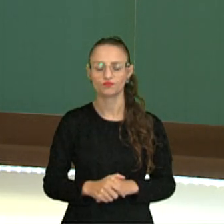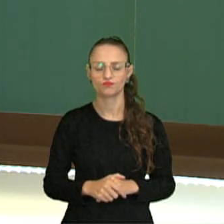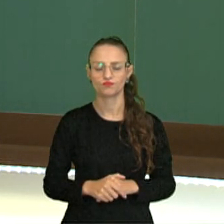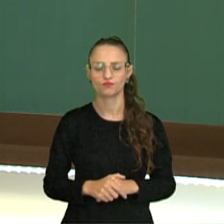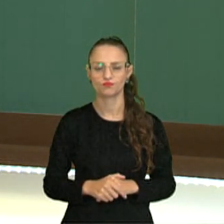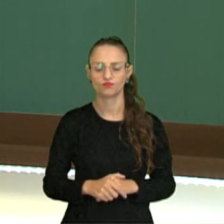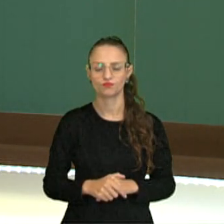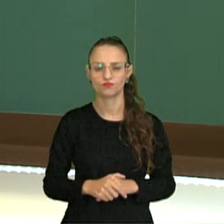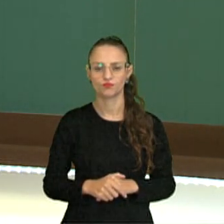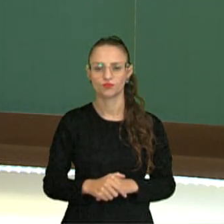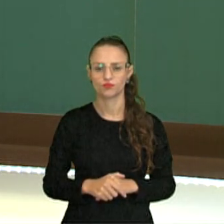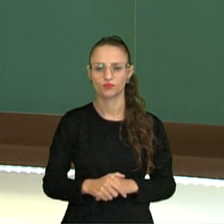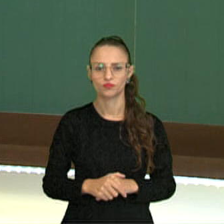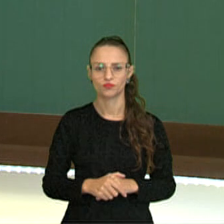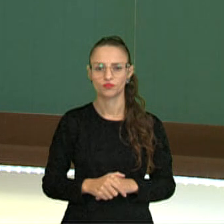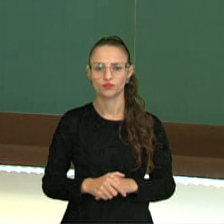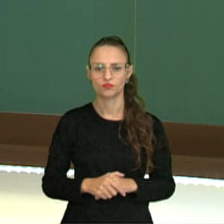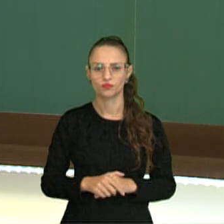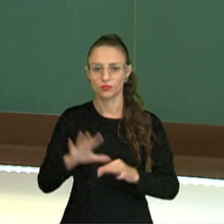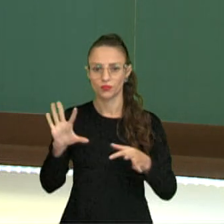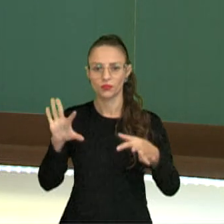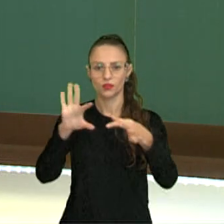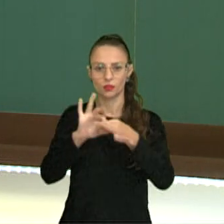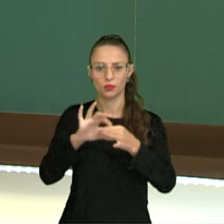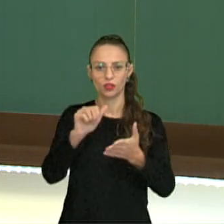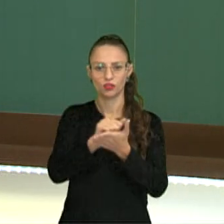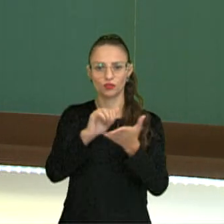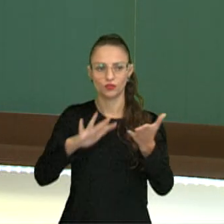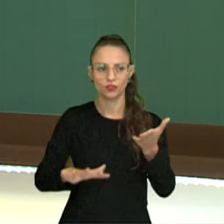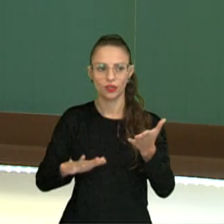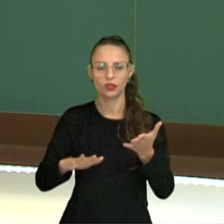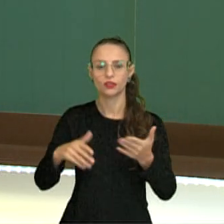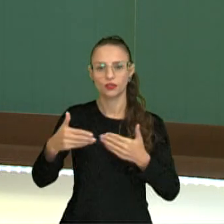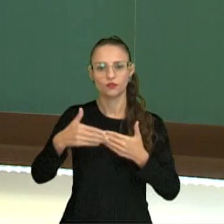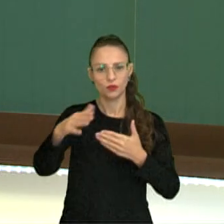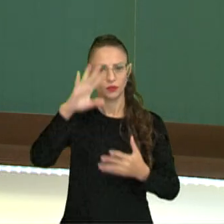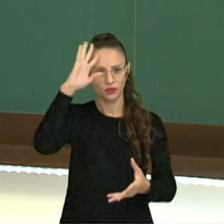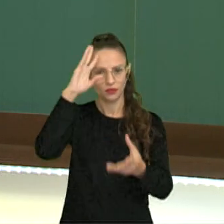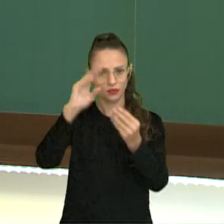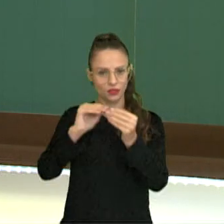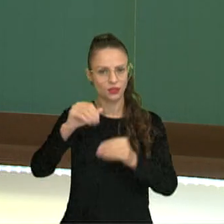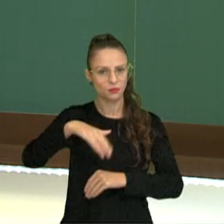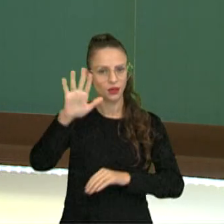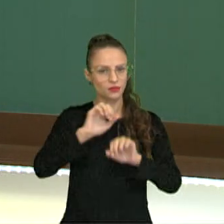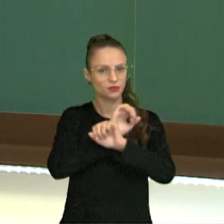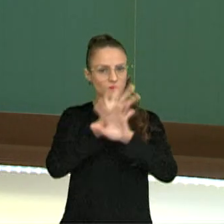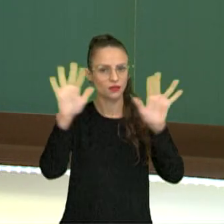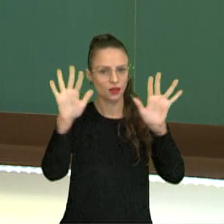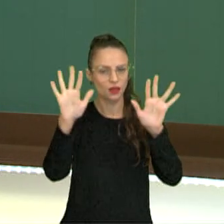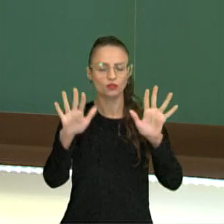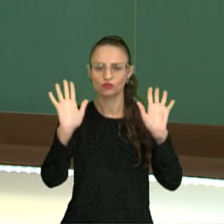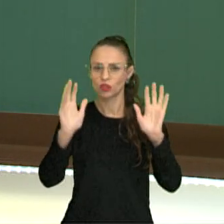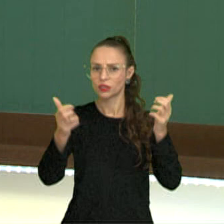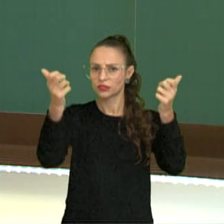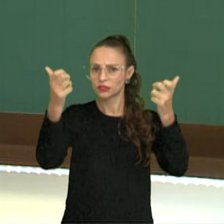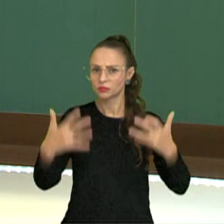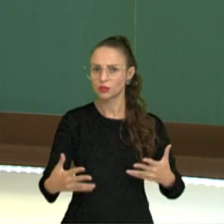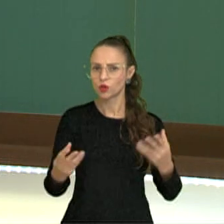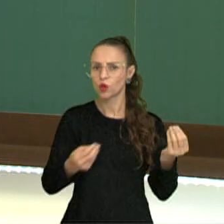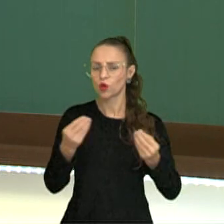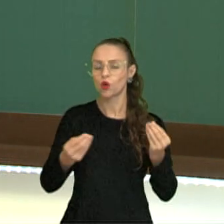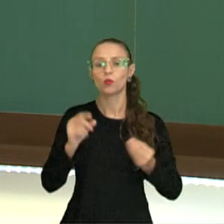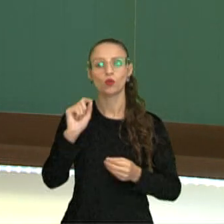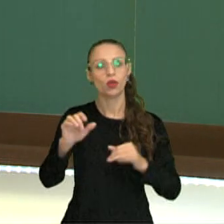Através da nossa atividade aqui, né, nós vamos acabar compreendendo um pouquinho mais, né? Já falamos então que uma notícia ela precisa ter